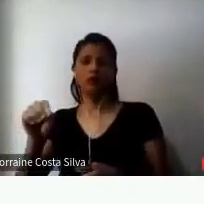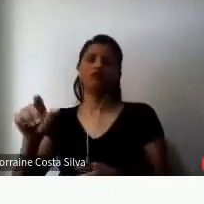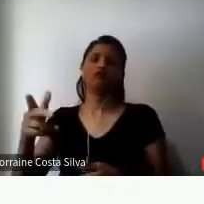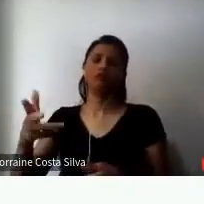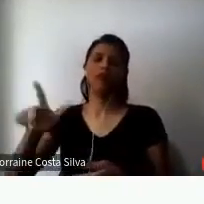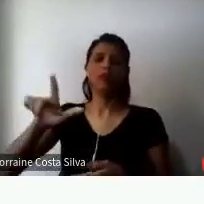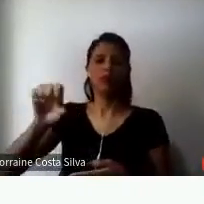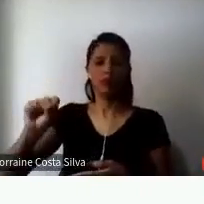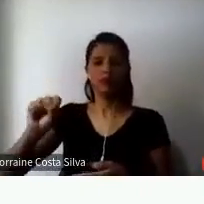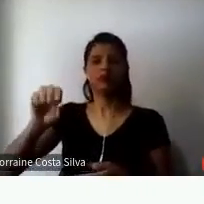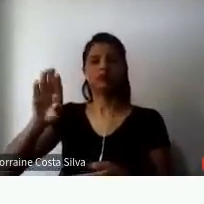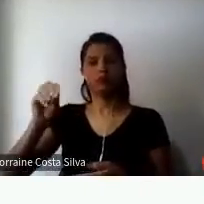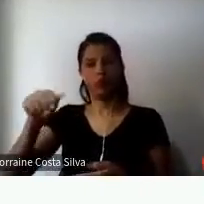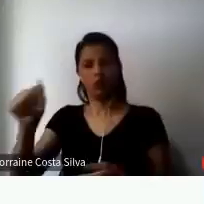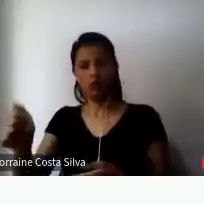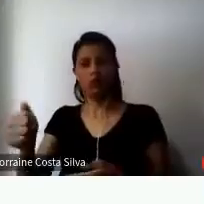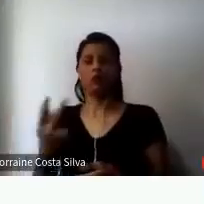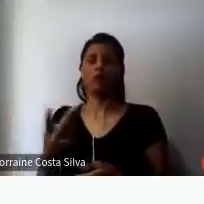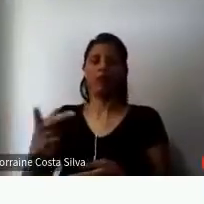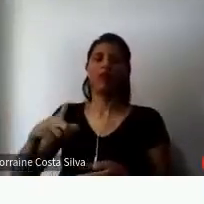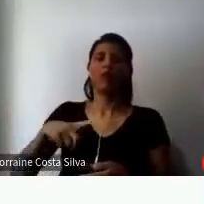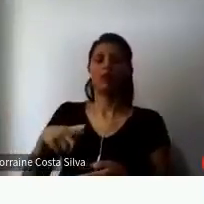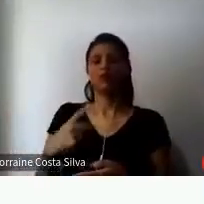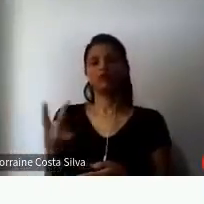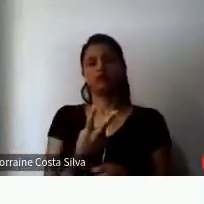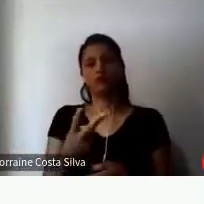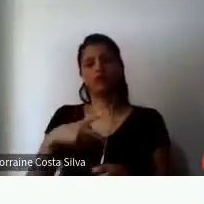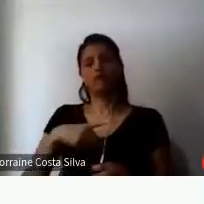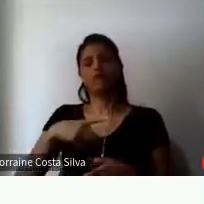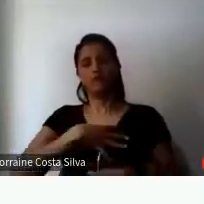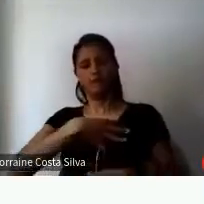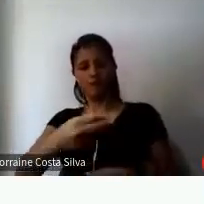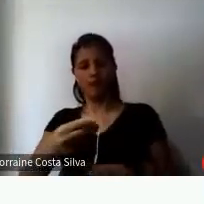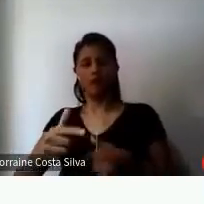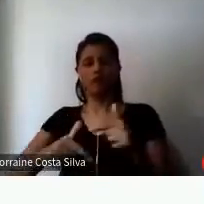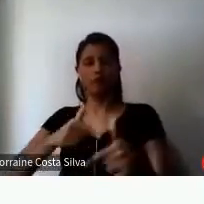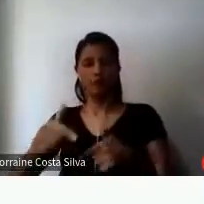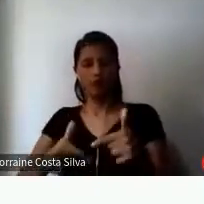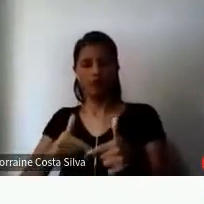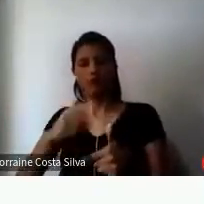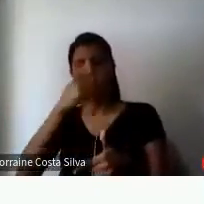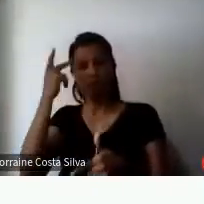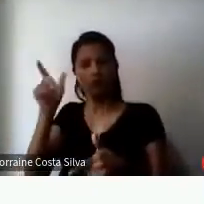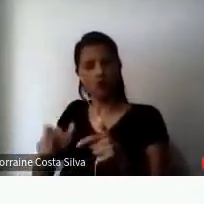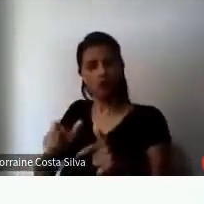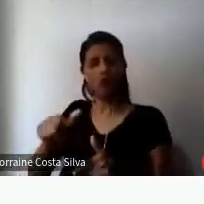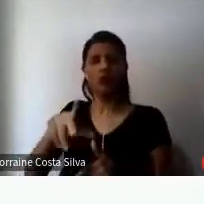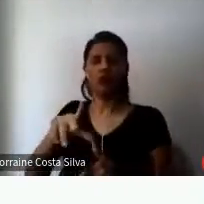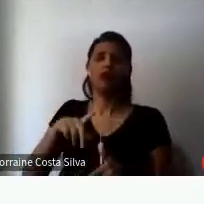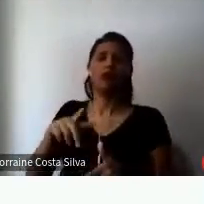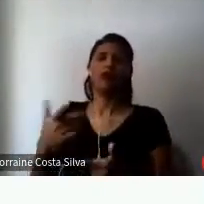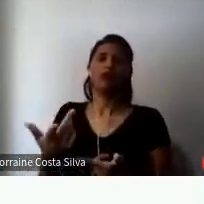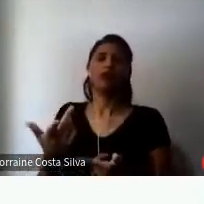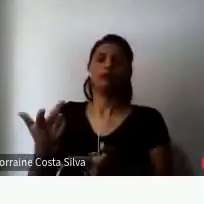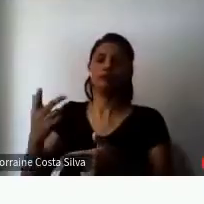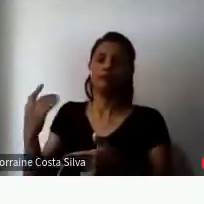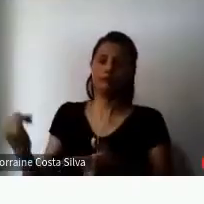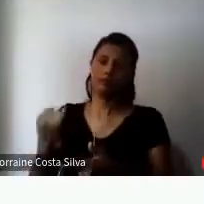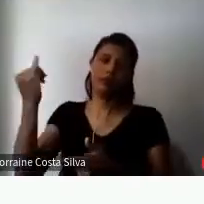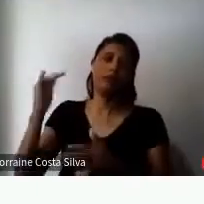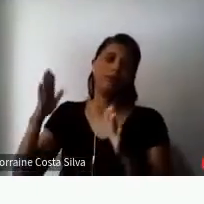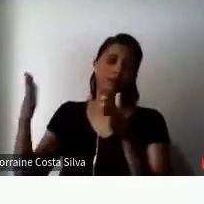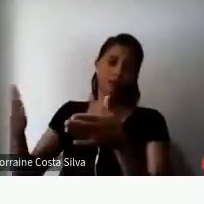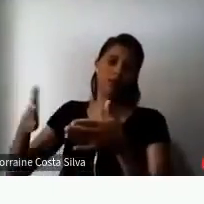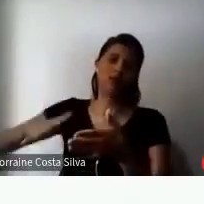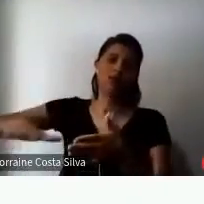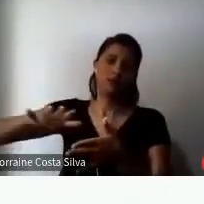presencial de filhos de trabalhadores que realizam serviços essenciais durante a pandemia. À época, eu achava que essa discussão